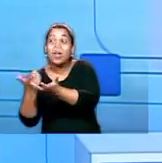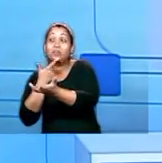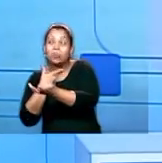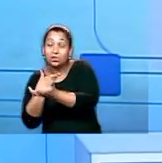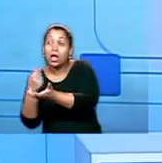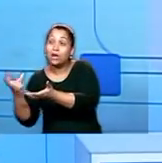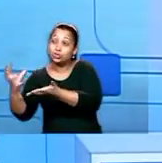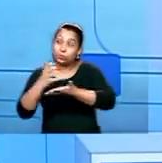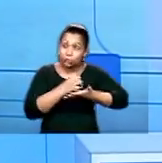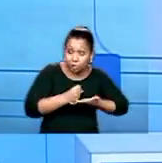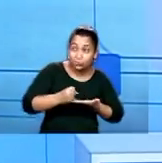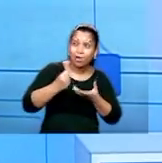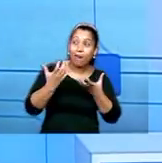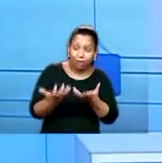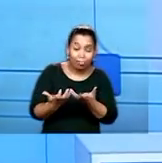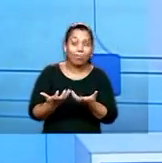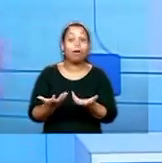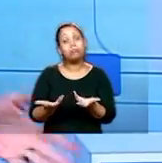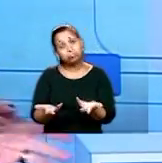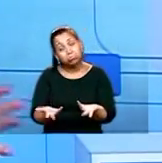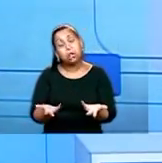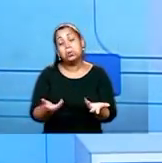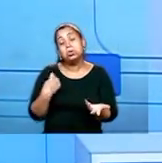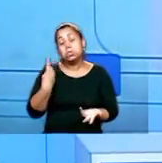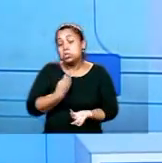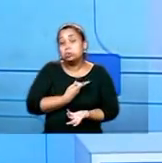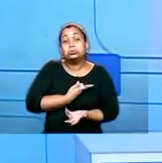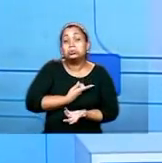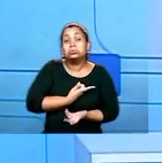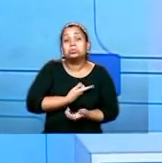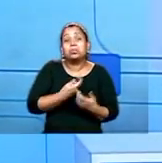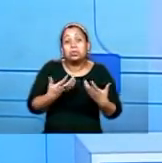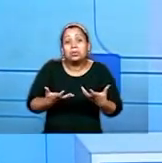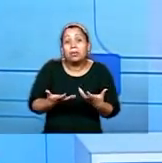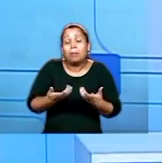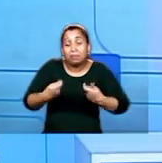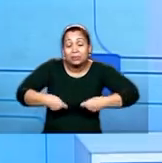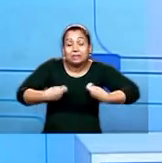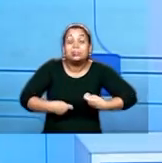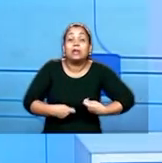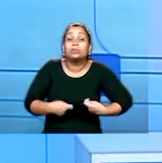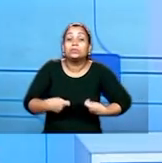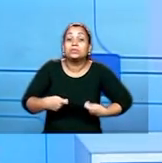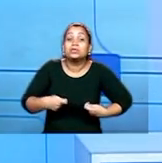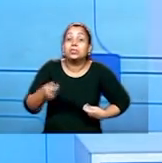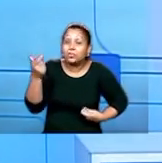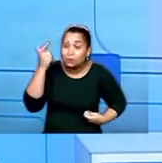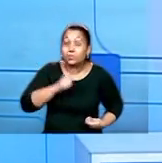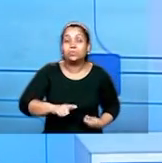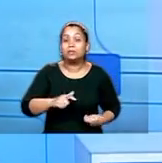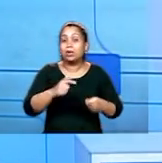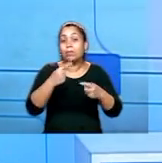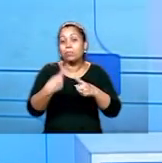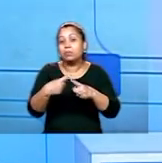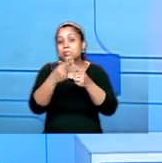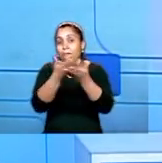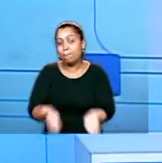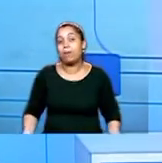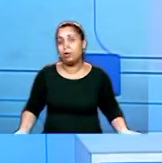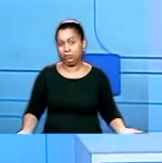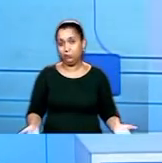buscar, eles vão buscar, entendeu? A gente tem que fazer essa logística funcionar para não perder